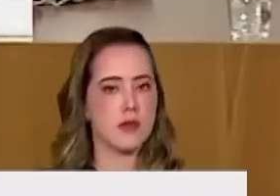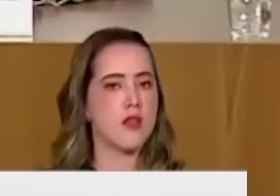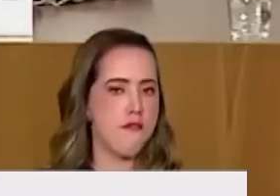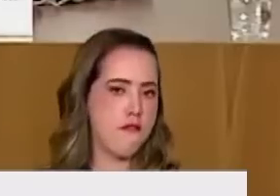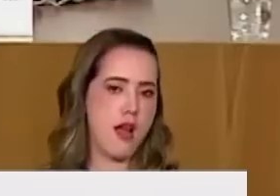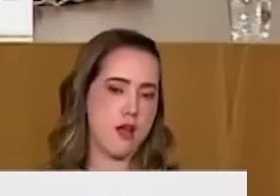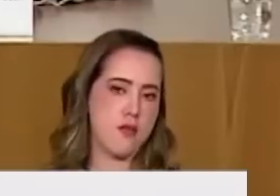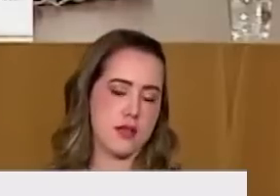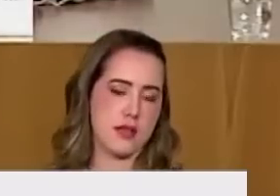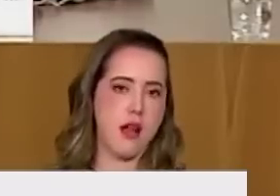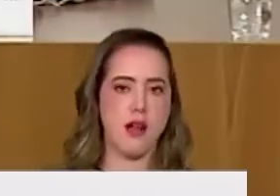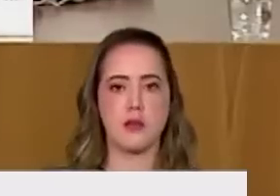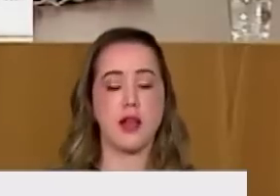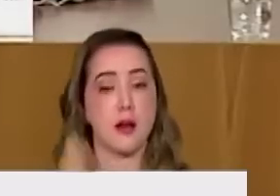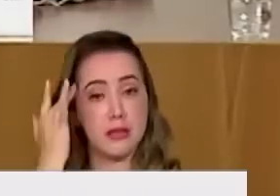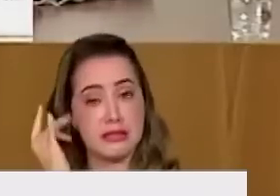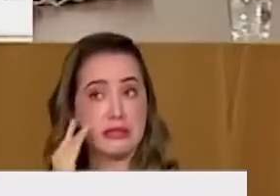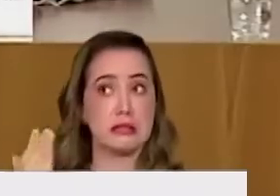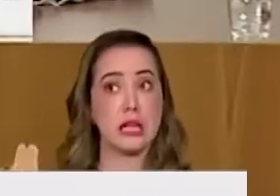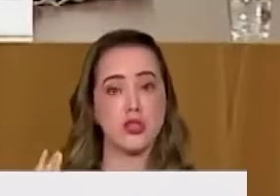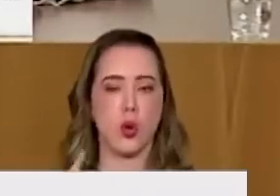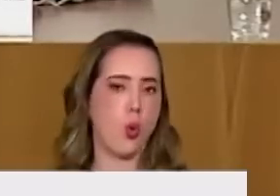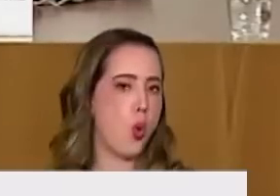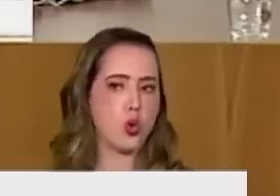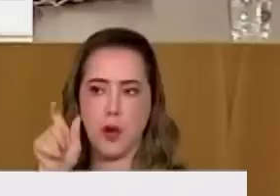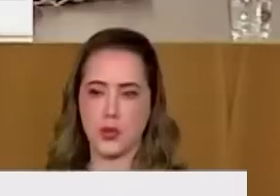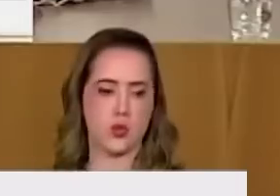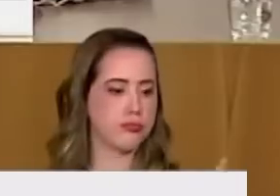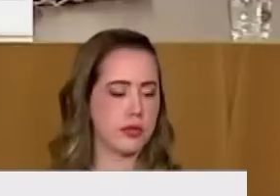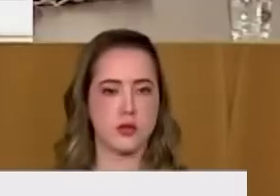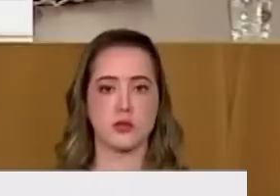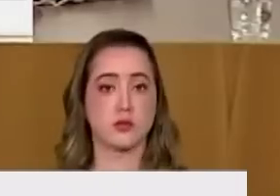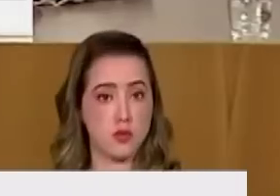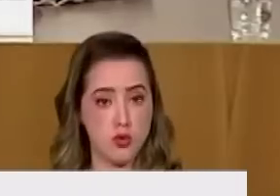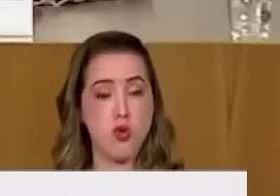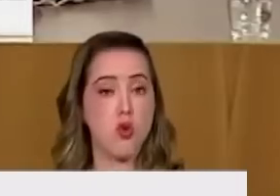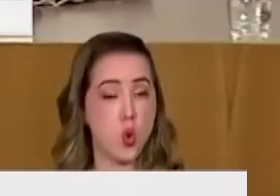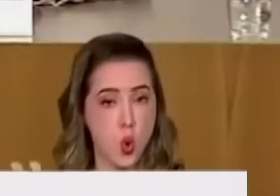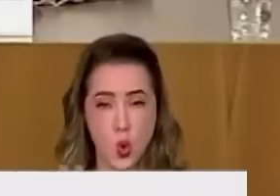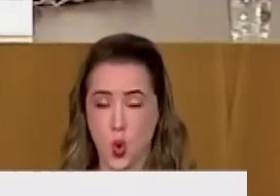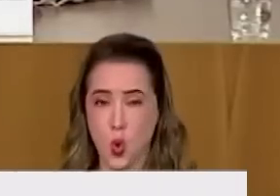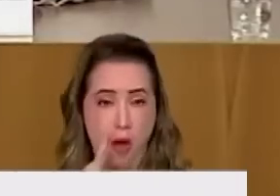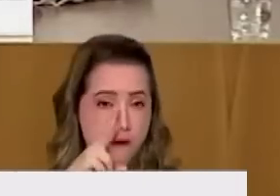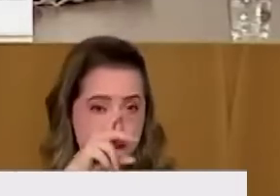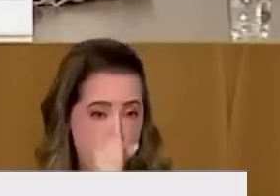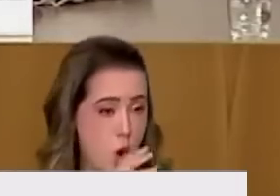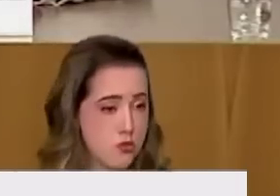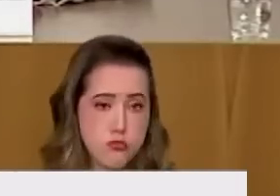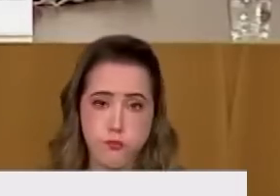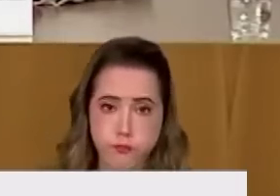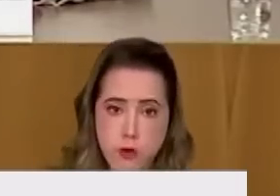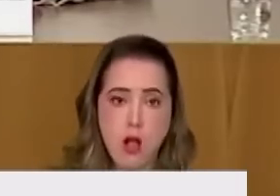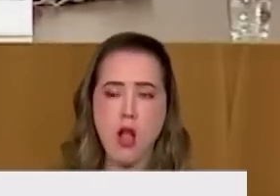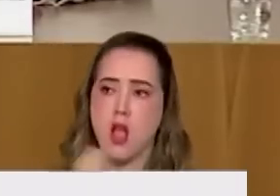caminhando amanhã. Isso depende muito de paciente para paciente, quer dizer, o paciente, ele tem uma musculatura extremamente forte, ele faz exercício, e